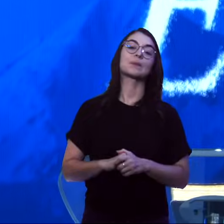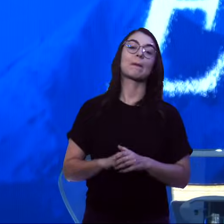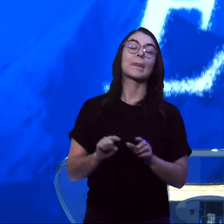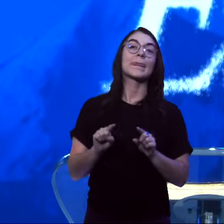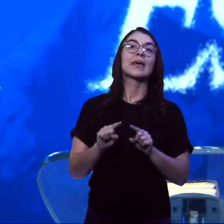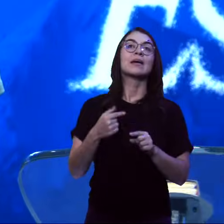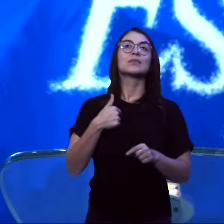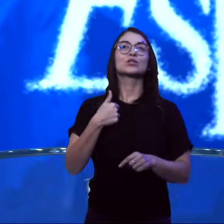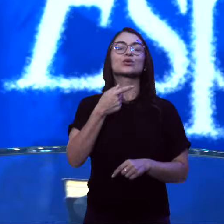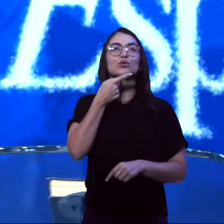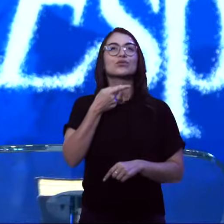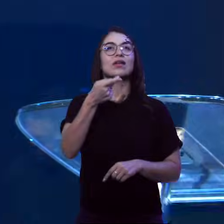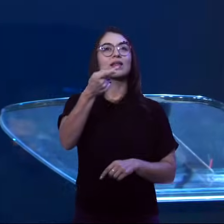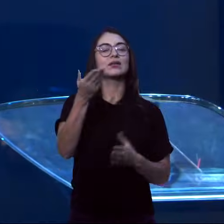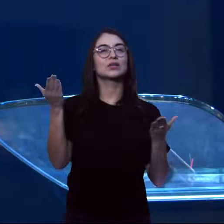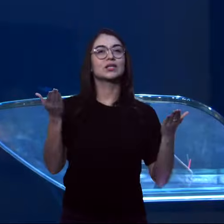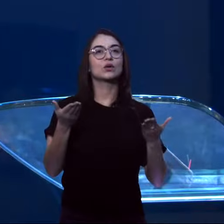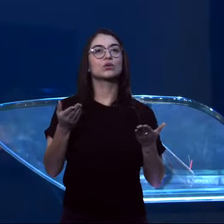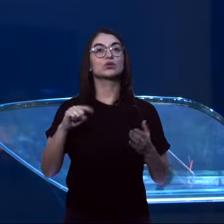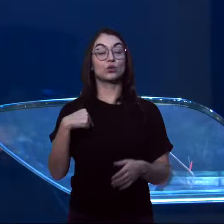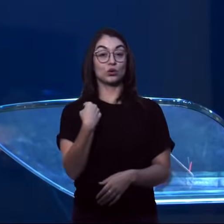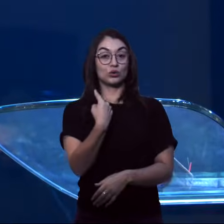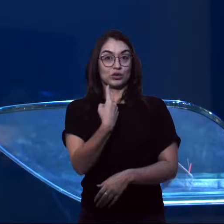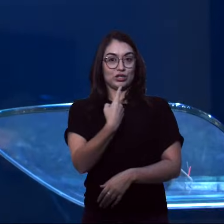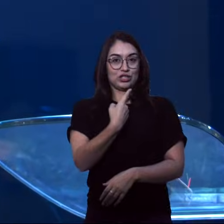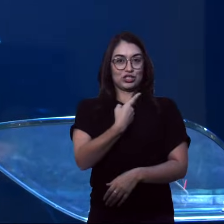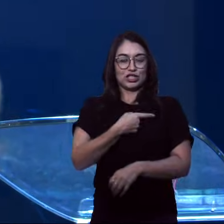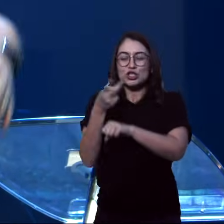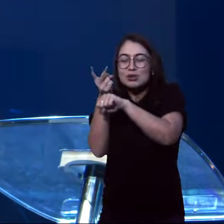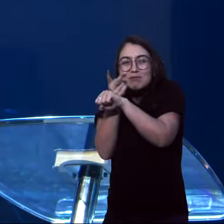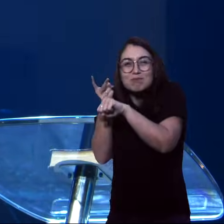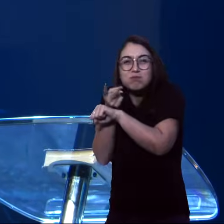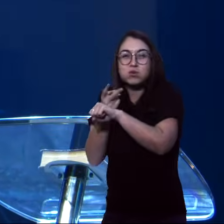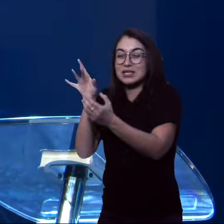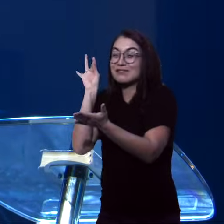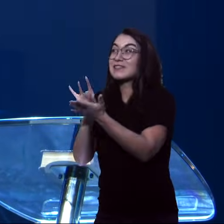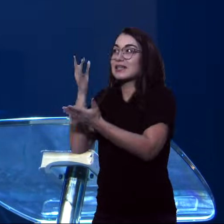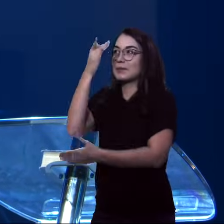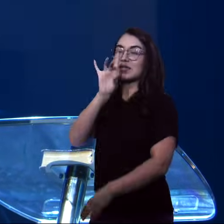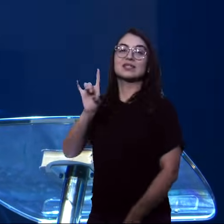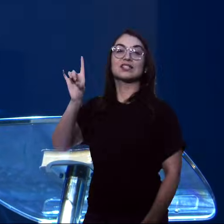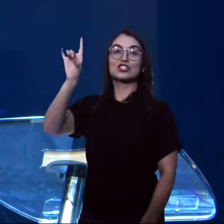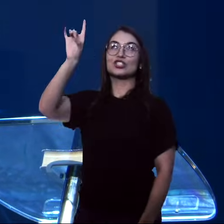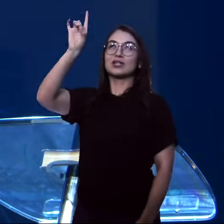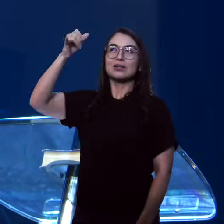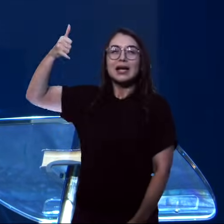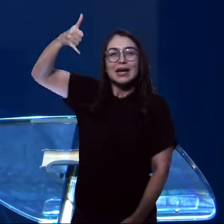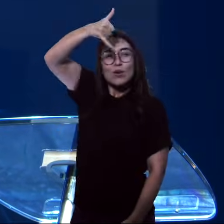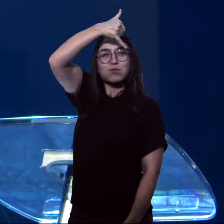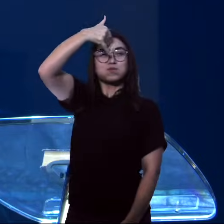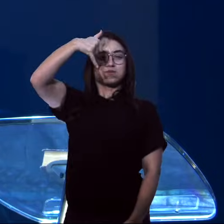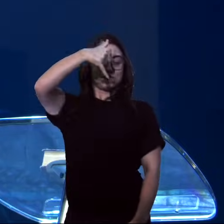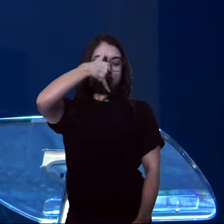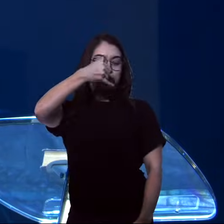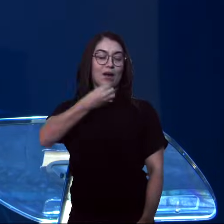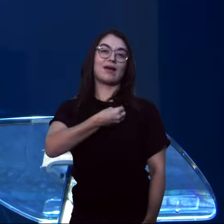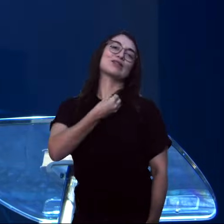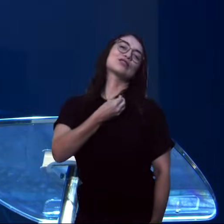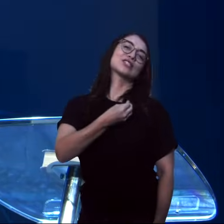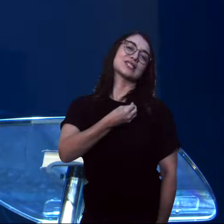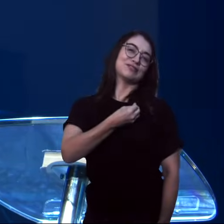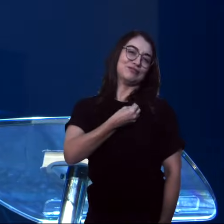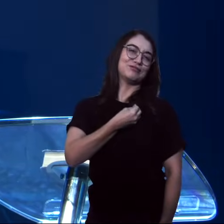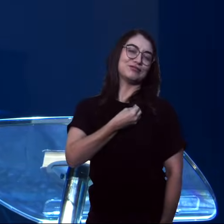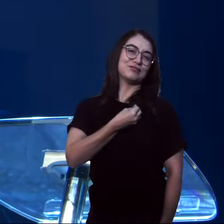Mas o que eu estou dizendo é que quando nós buscamos a Deus, Ele derrama azeite dourado sobre nós,